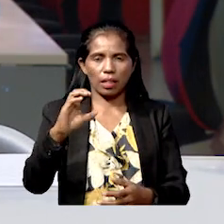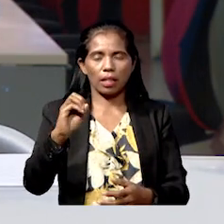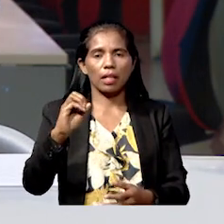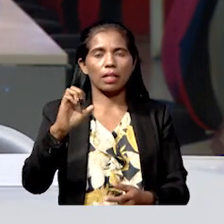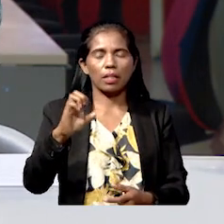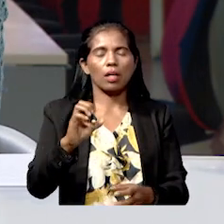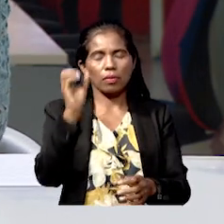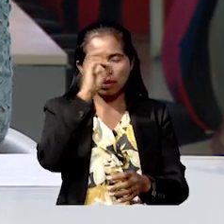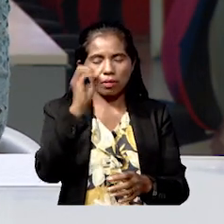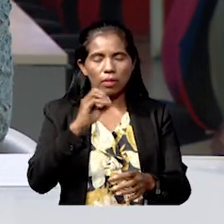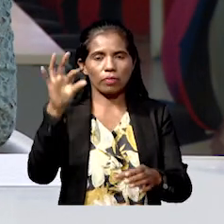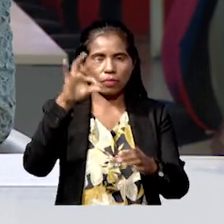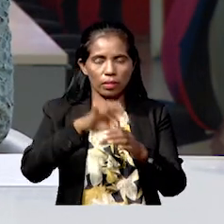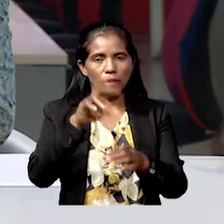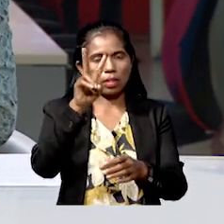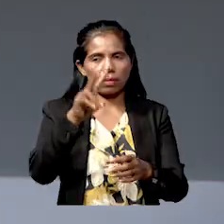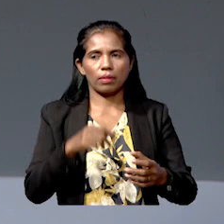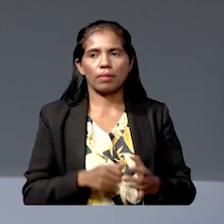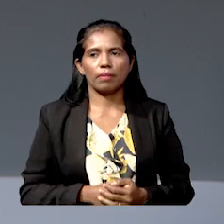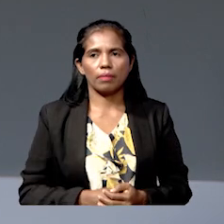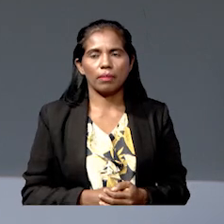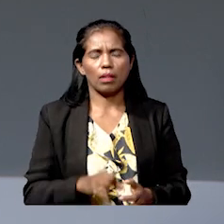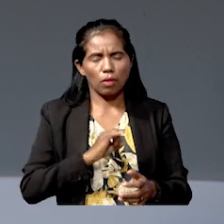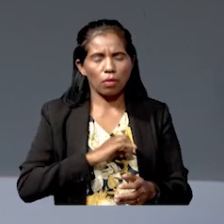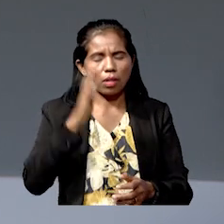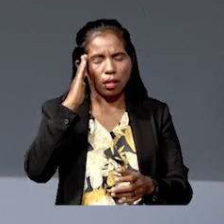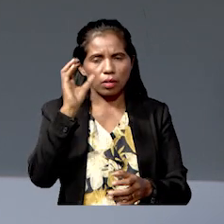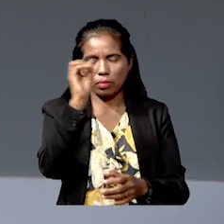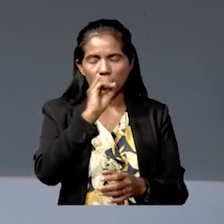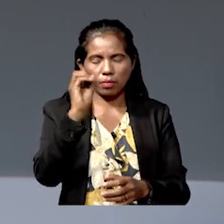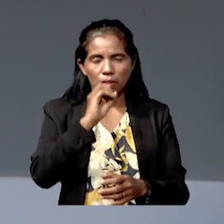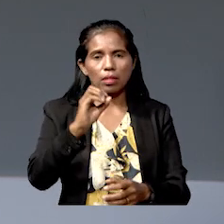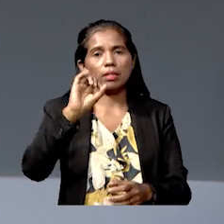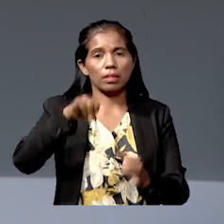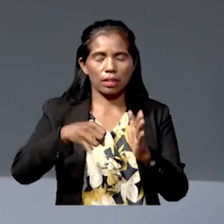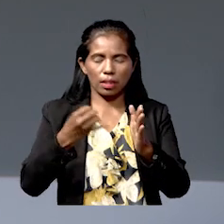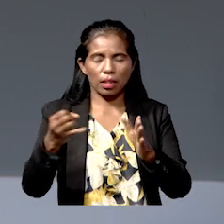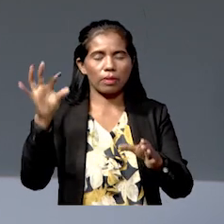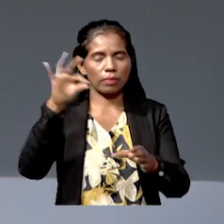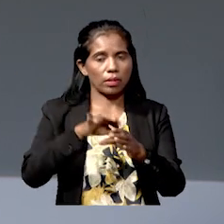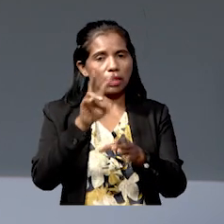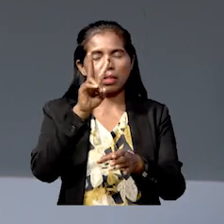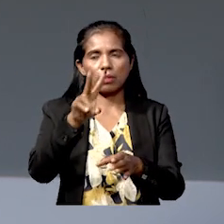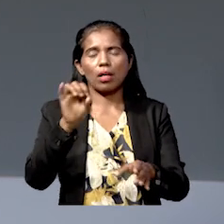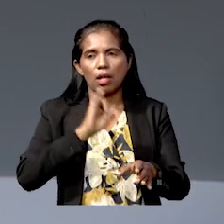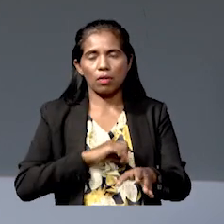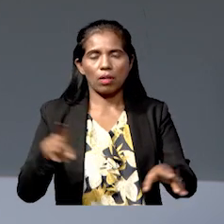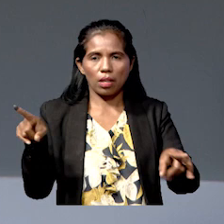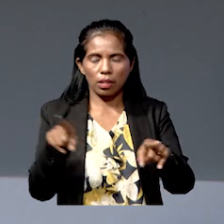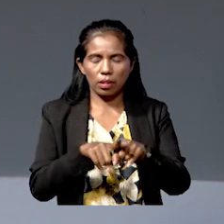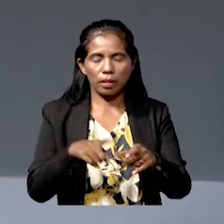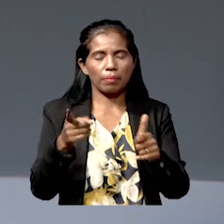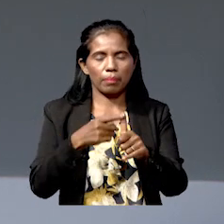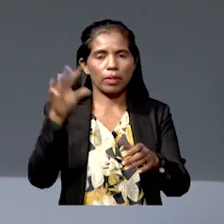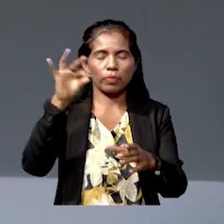Dané? Sim, a observação geral da eleição segunda volta, eu comparo a primeira volta,